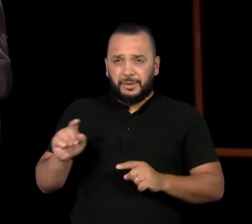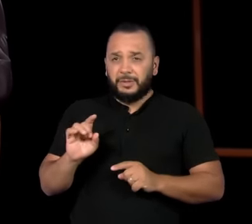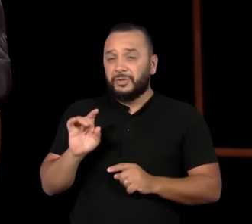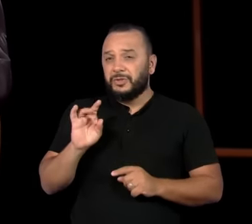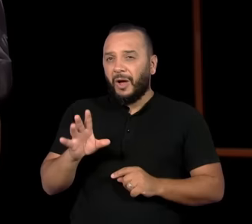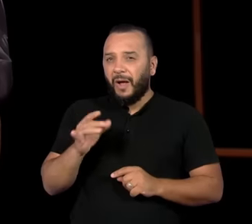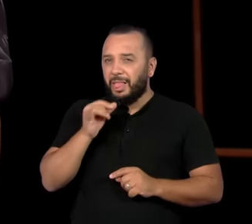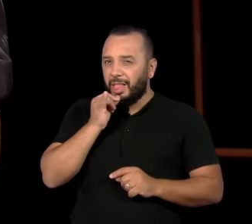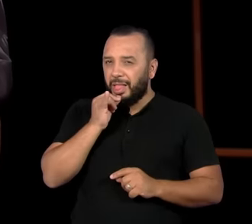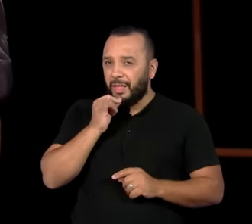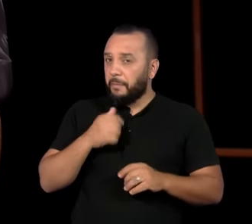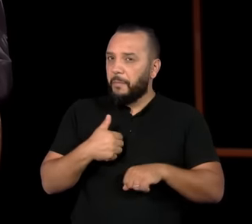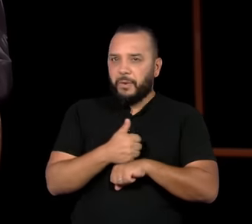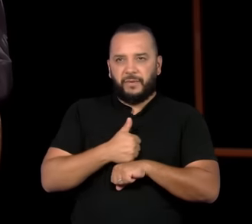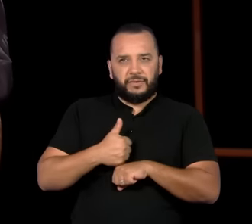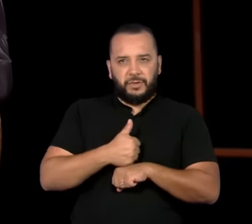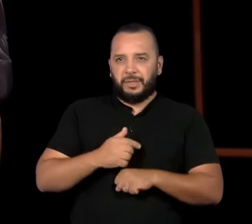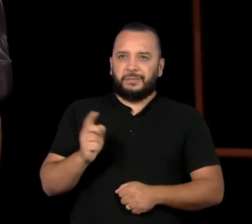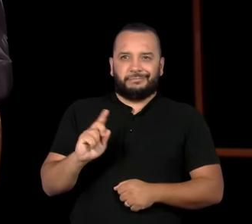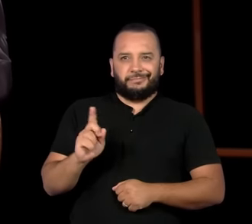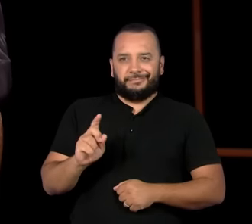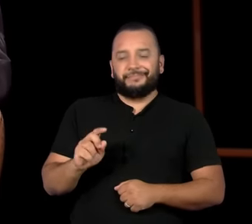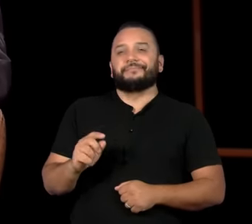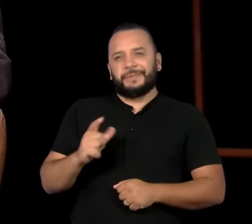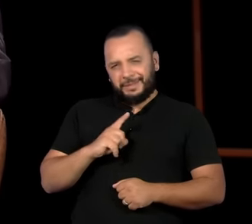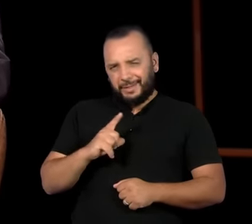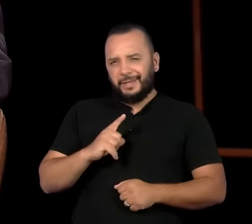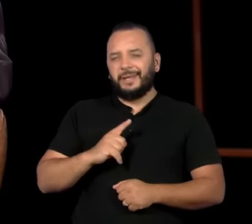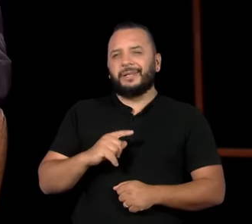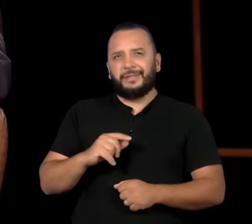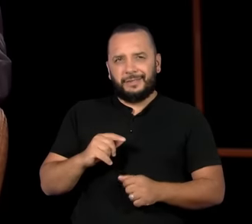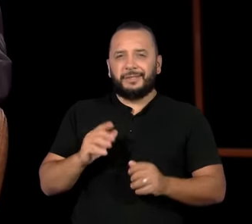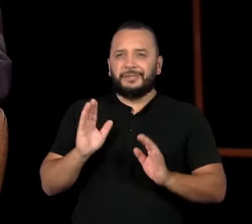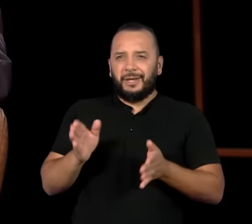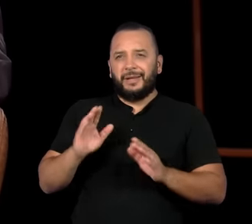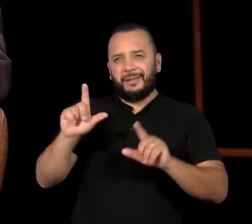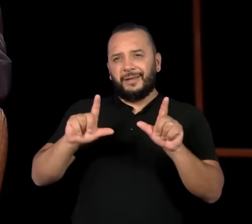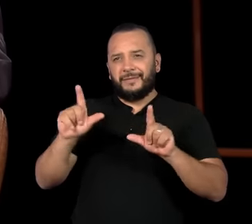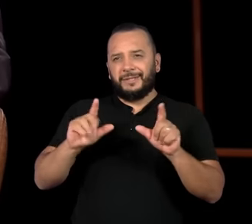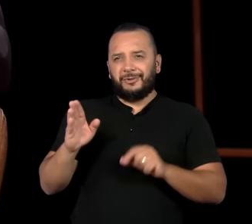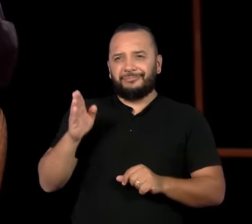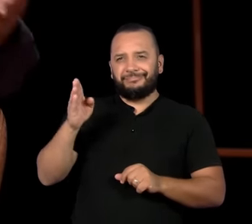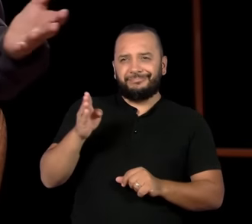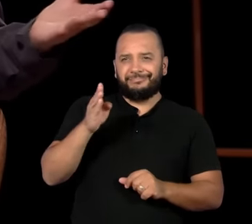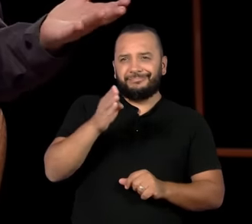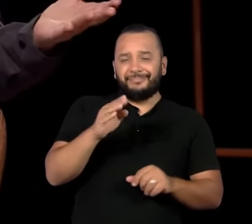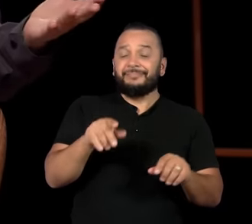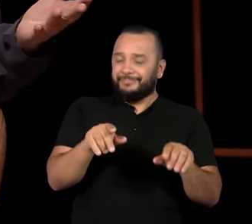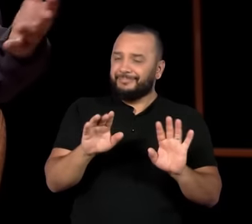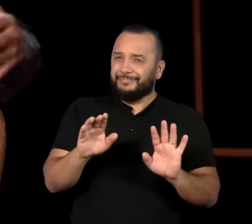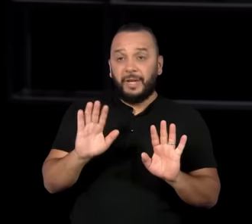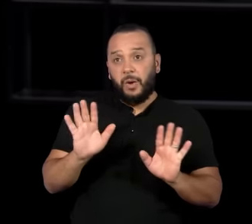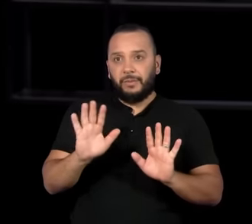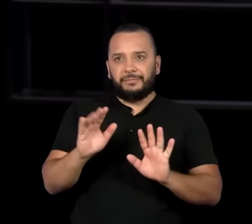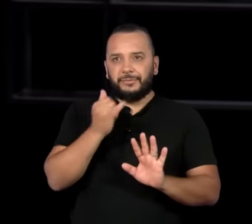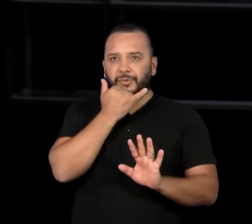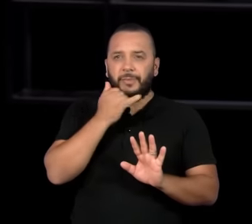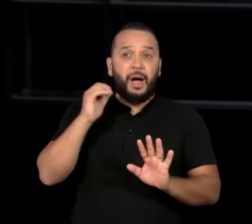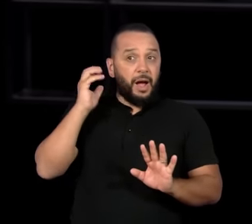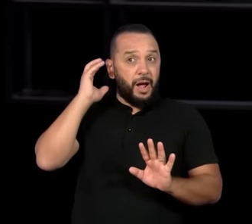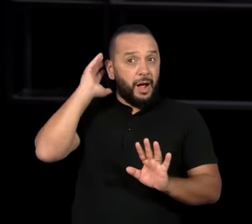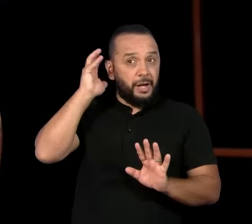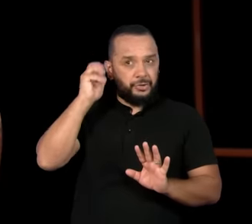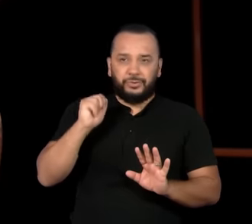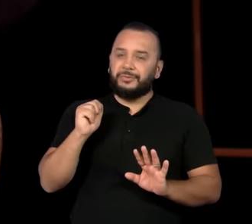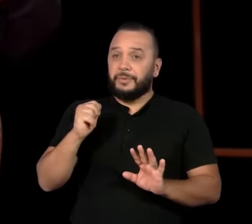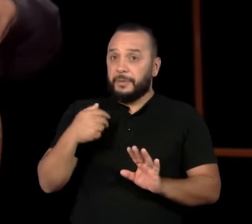profissionalizou e ele vivia ganhando um dinheirinho em programas de calouro, de rádio, na época, né? Meu pai